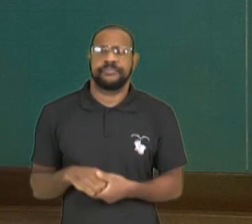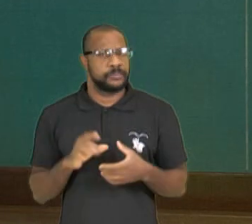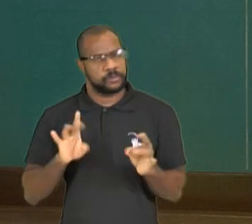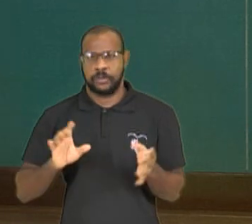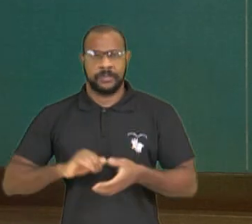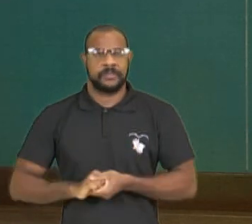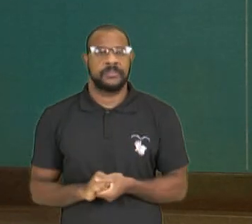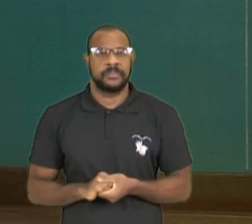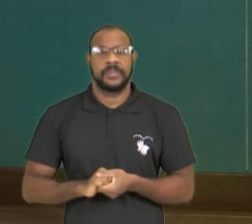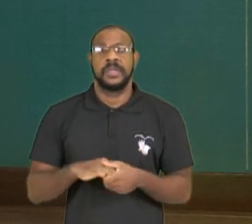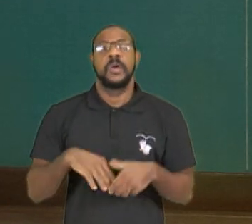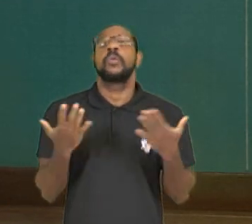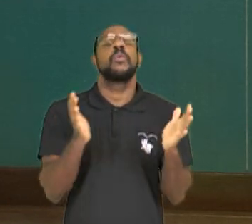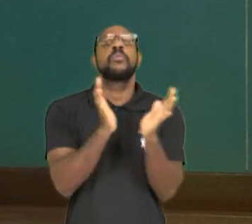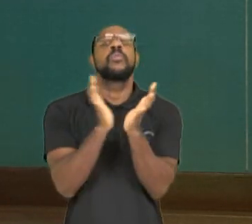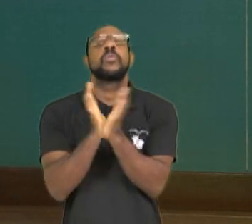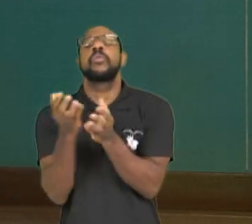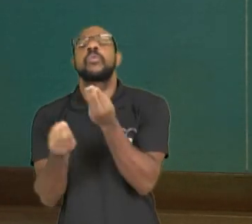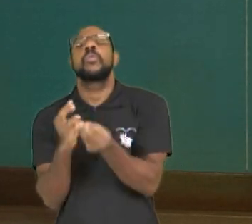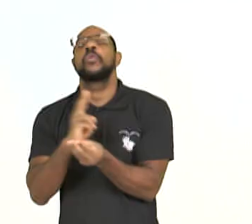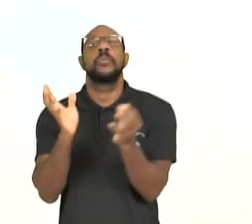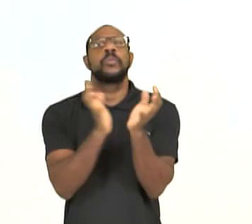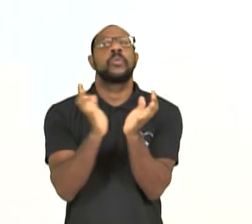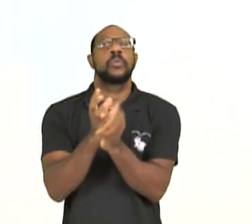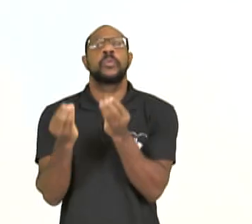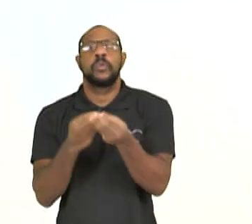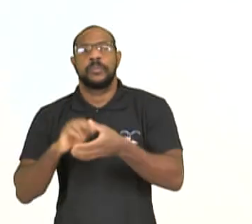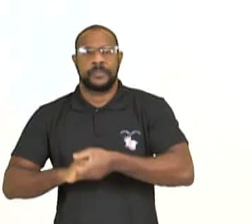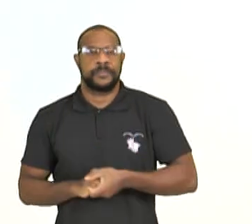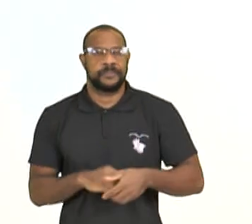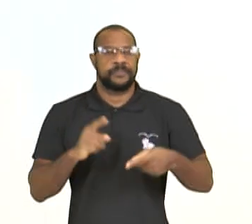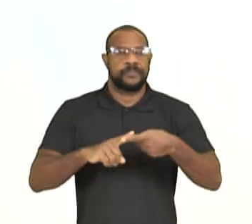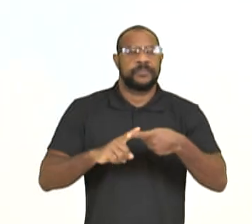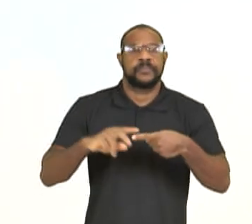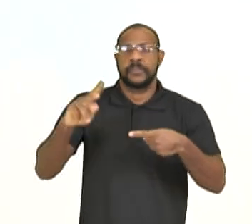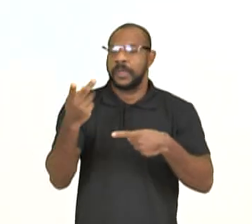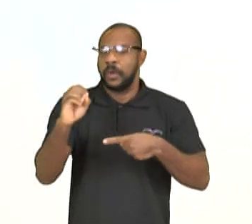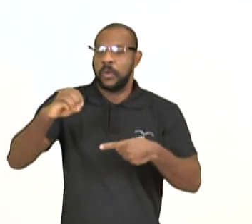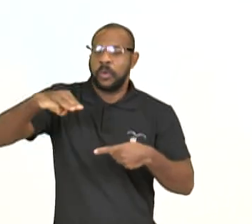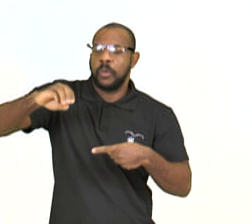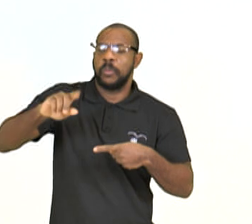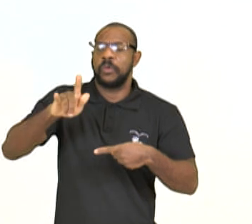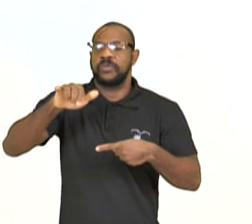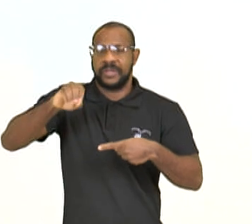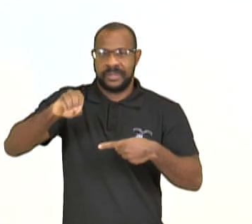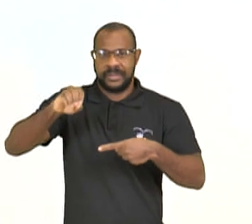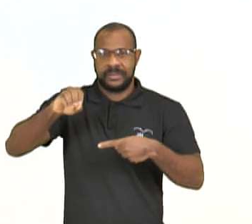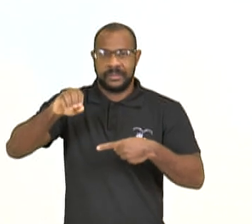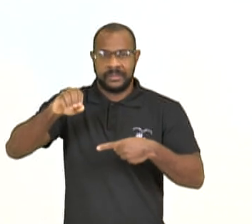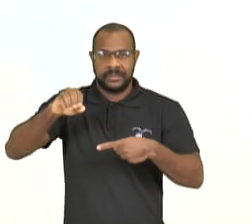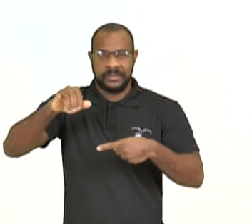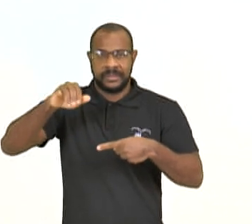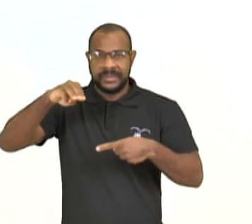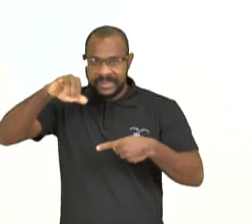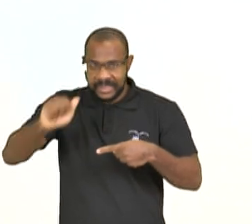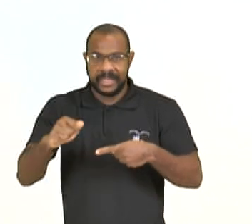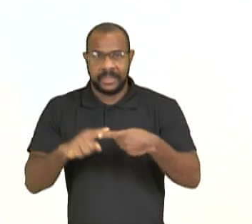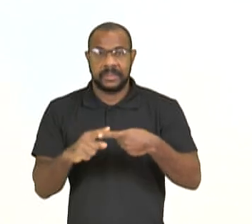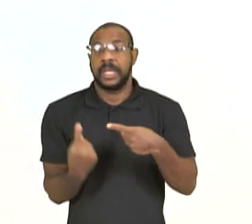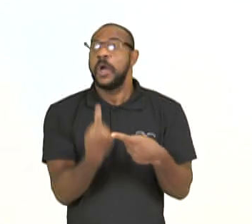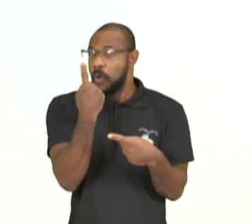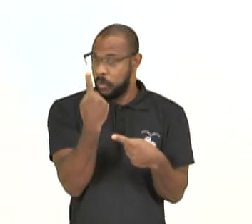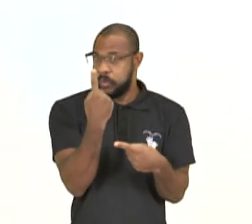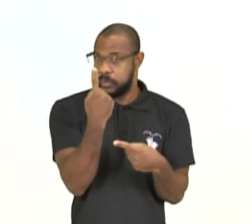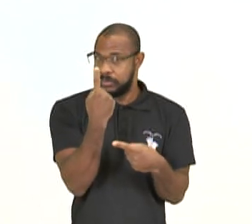se classificam? Vamos dar uma olhadinha? Então, veja, quando eu falo em misturas homogêneas, elas apresentam somente uma fase,